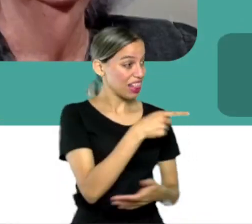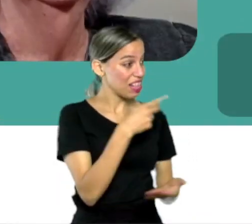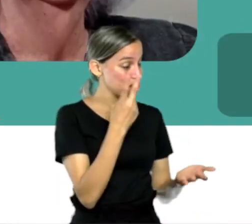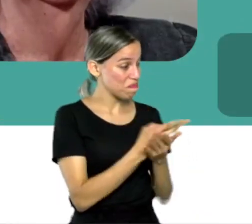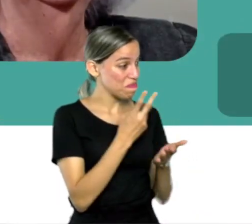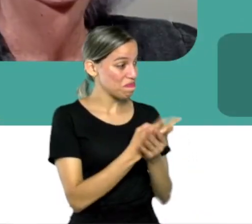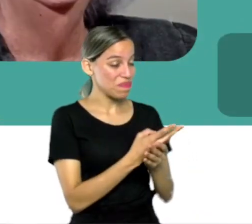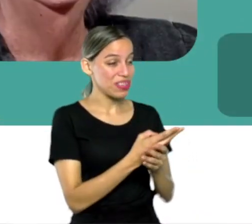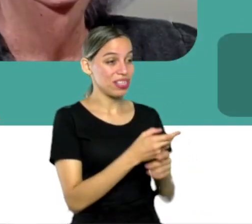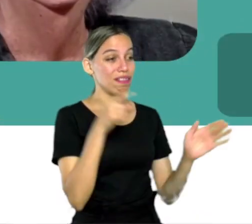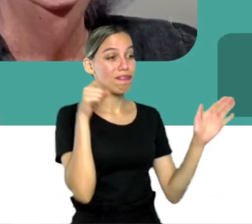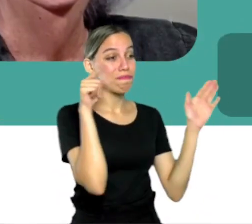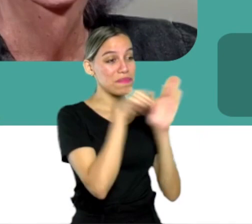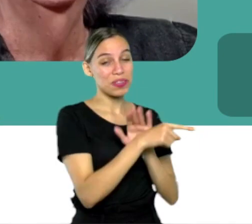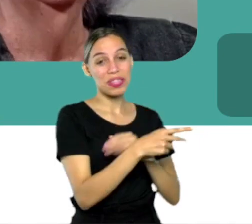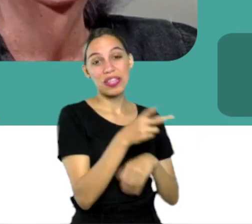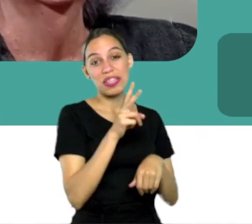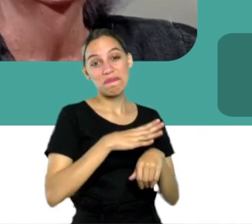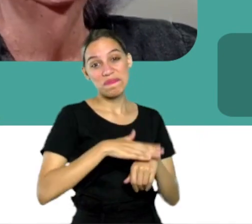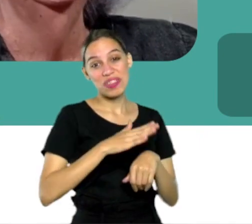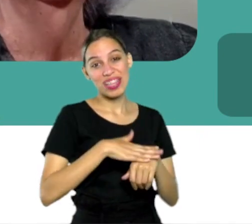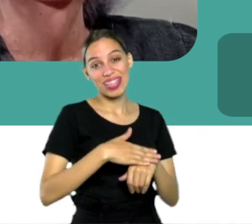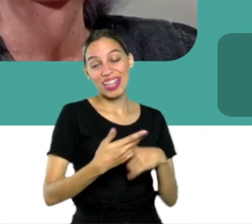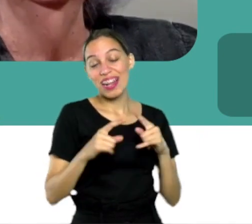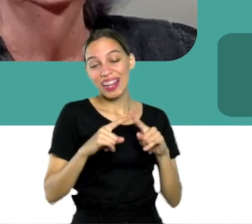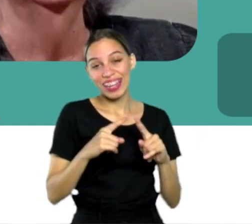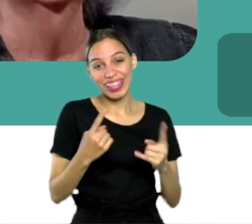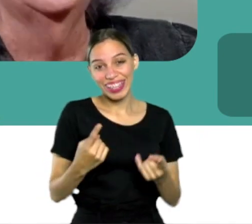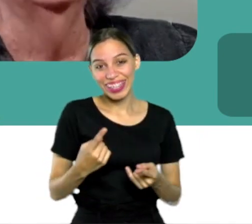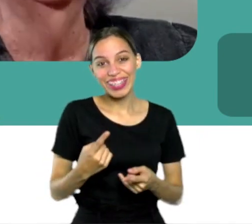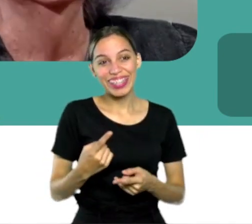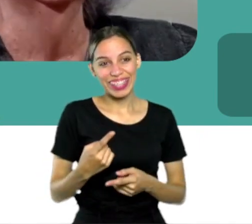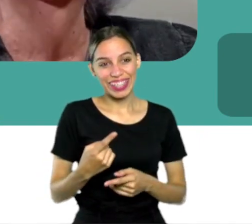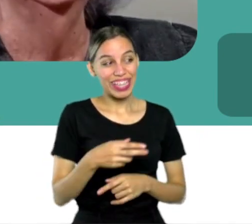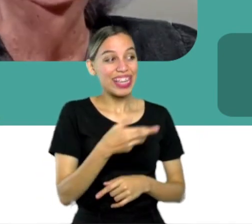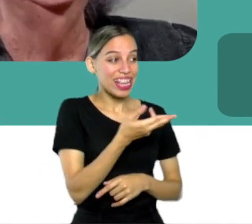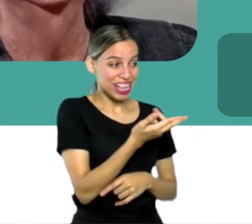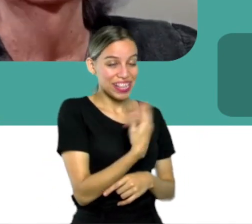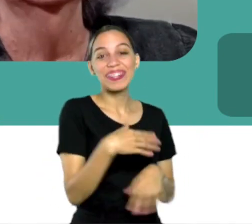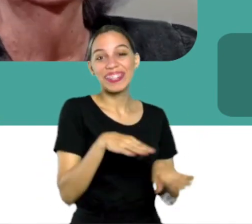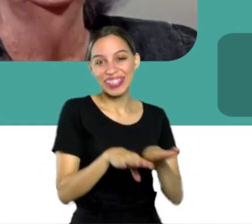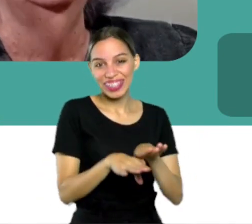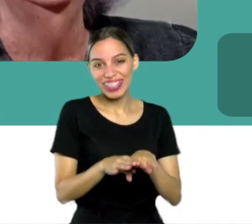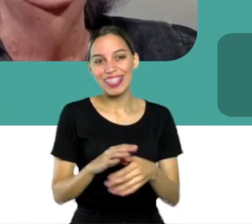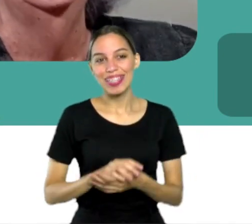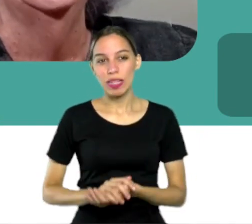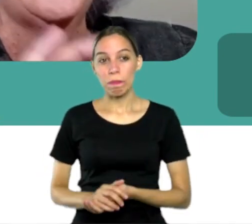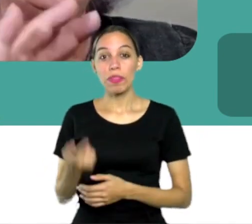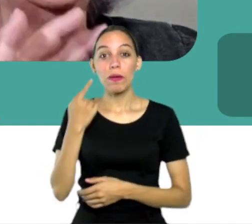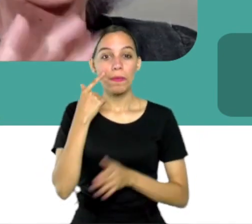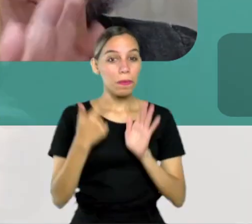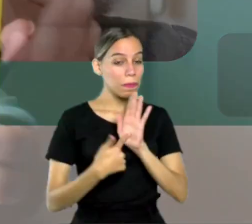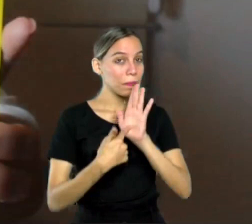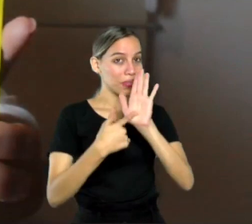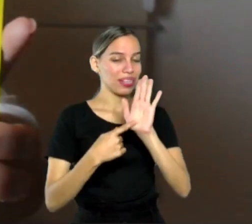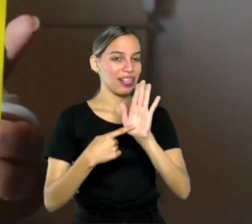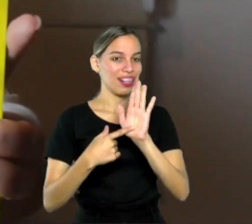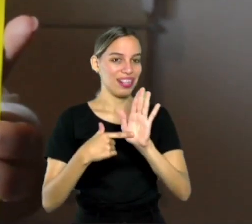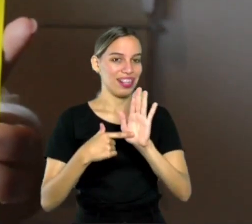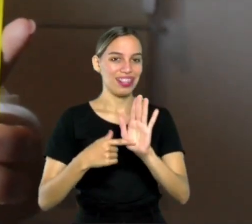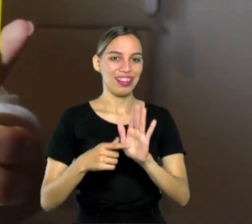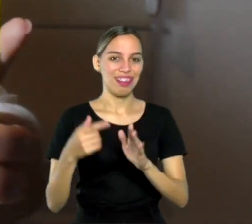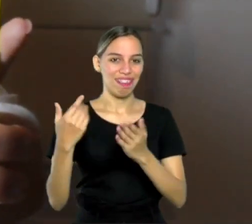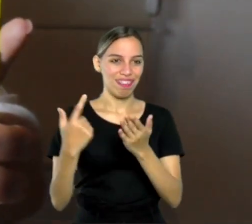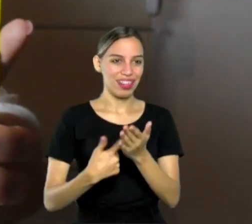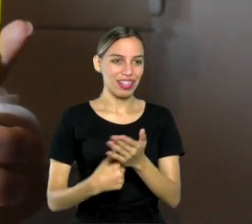aqui. Eu adoro esse livro, ilustrado pela Silvana Menezes, assim, que é uma craque,